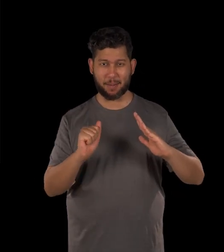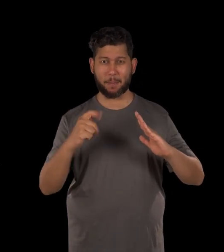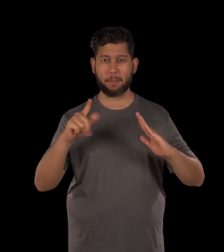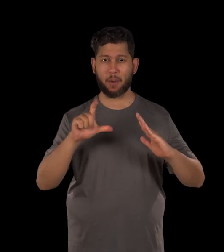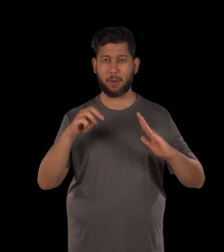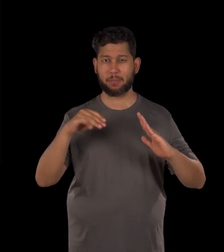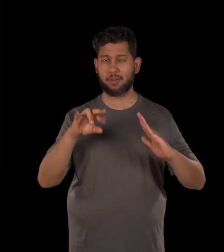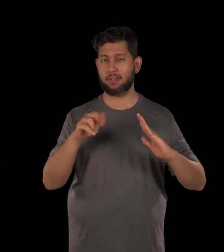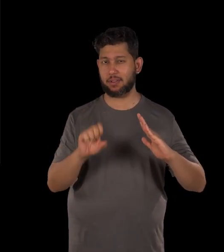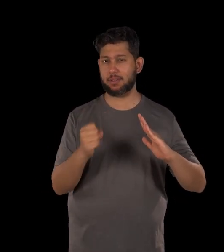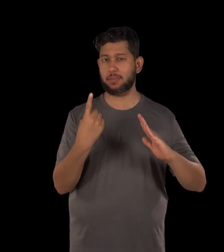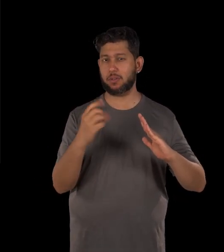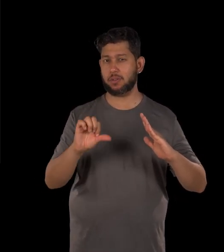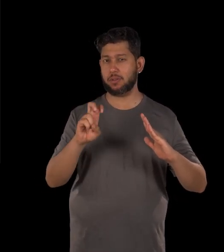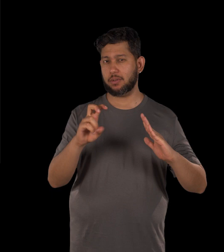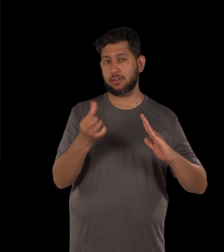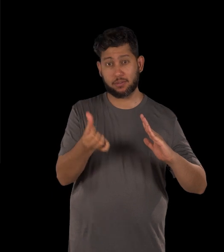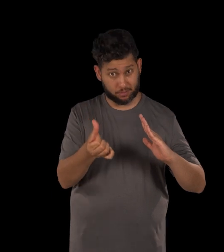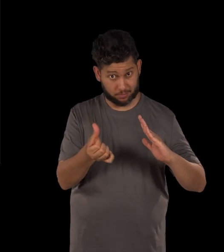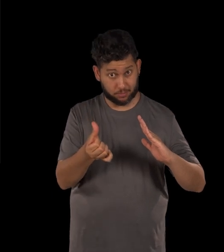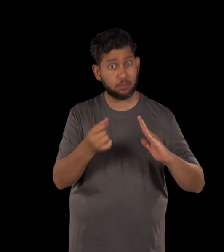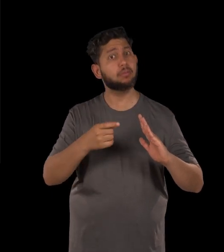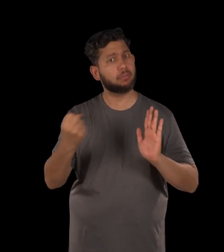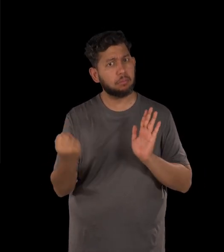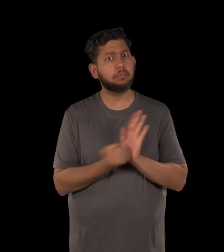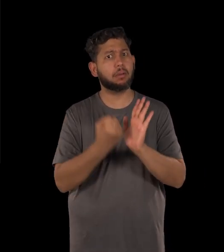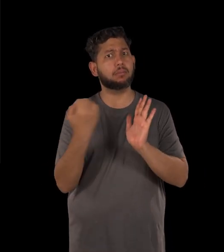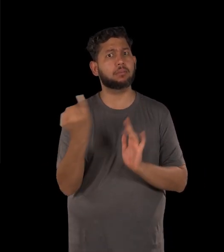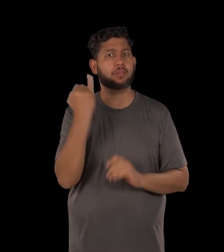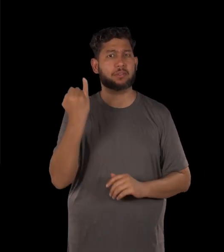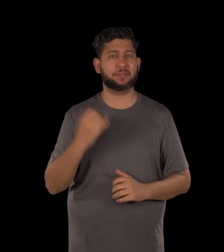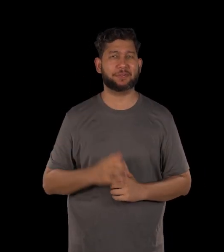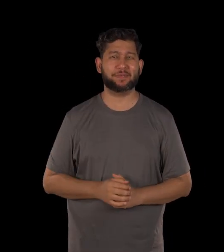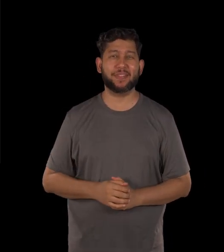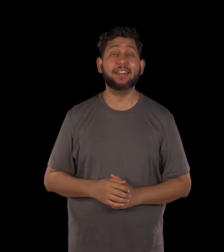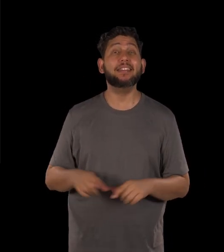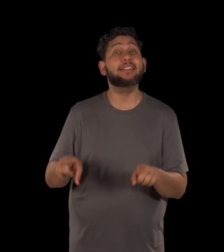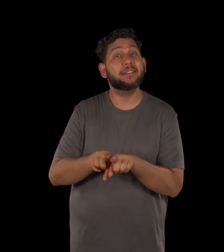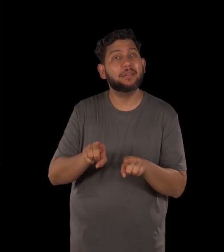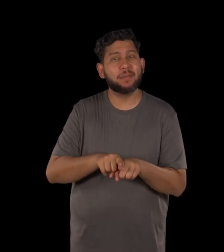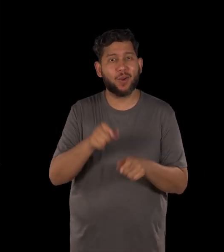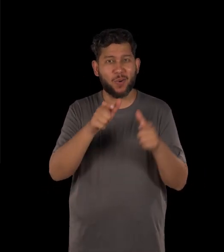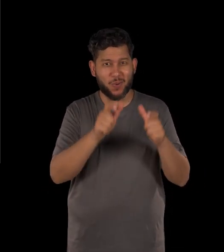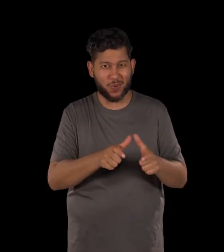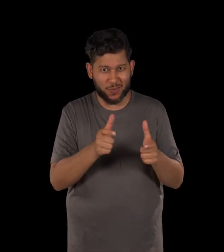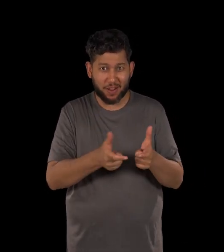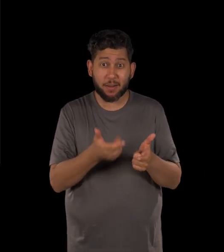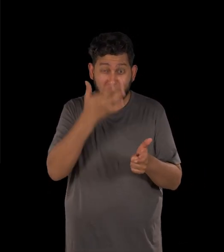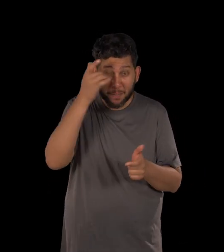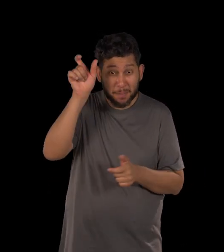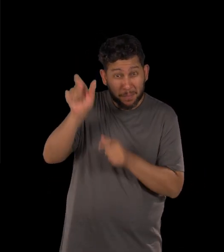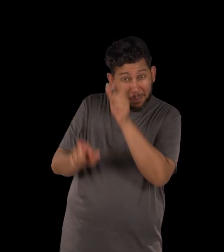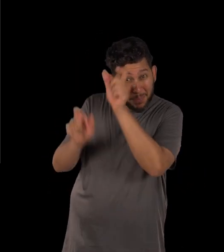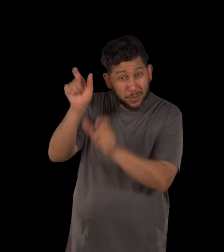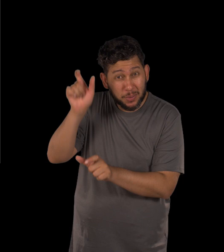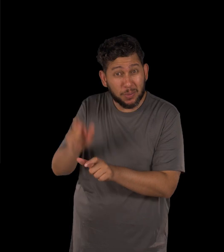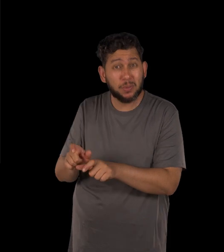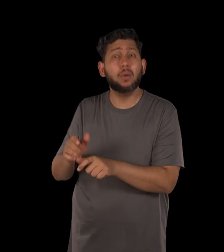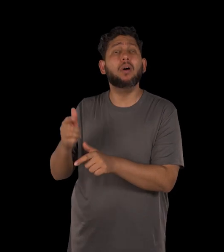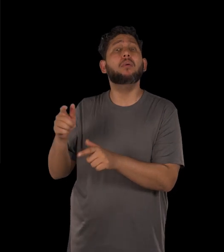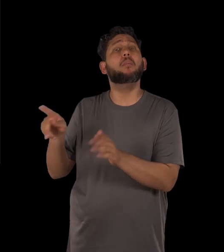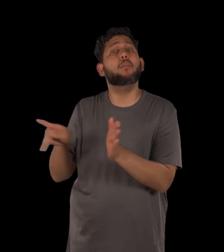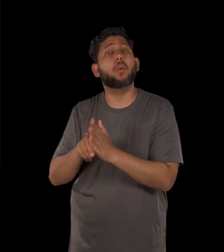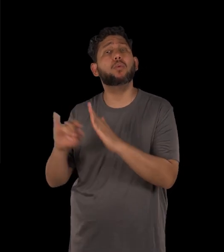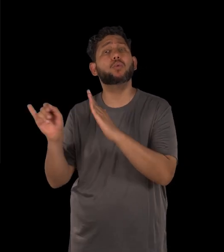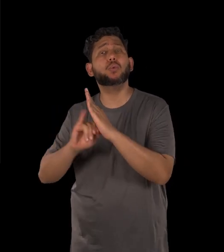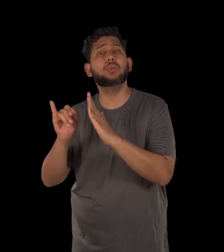1956. Outro marco da psiquiatria brasileira, essa clínica reabilitava antigos pacientes de instituições